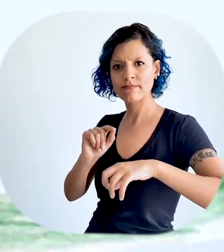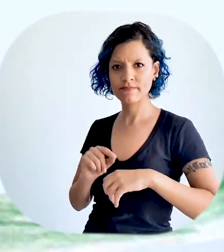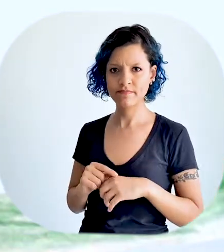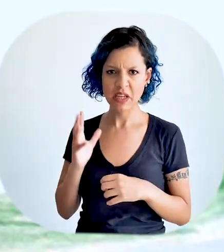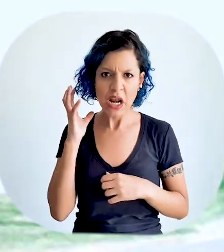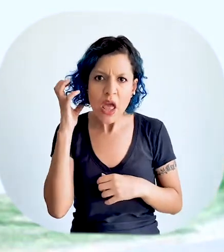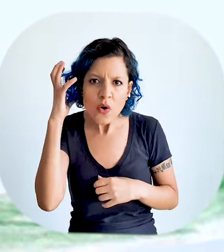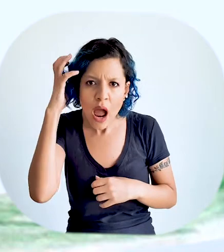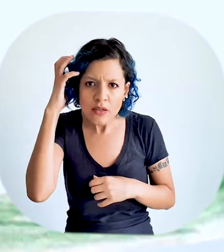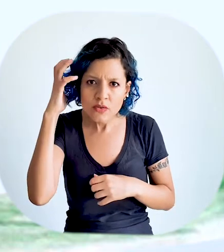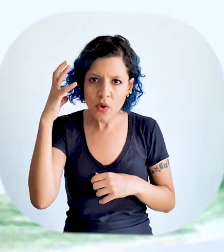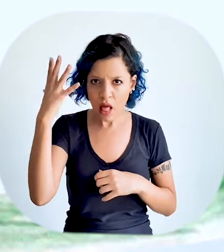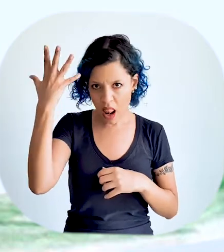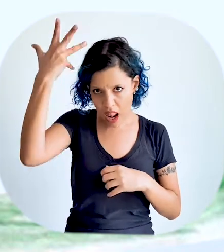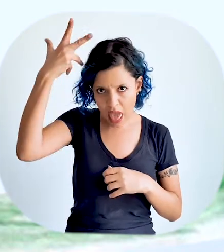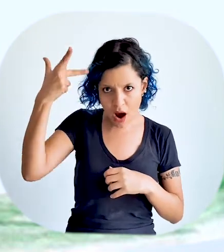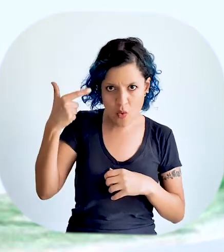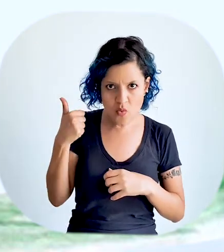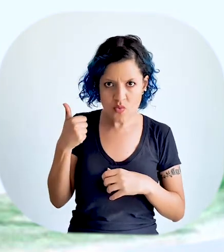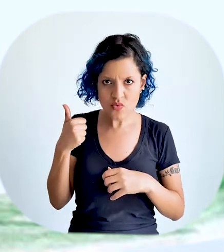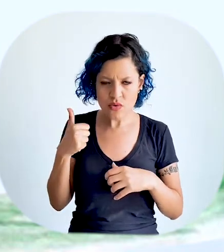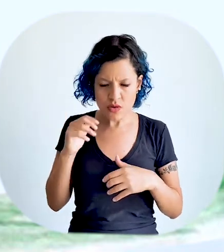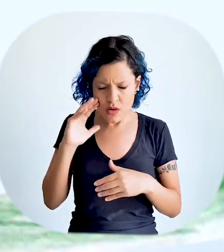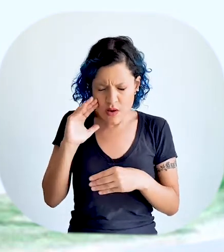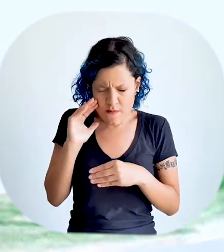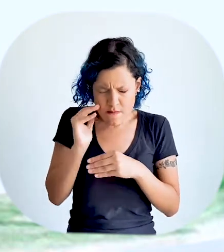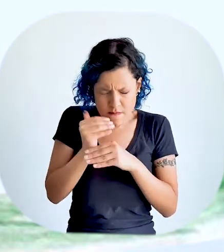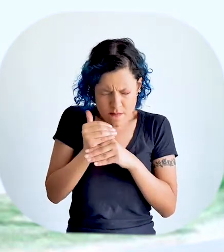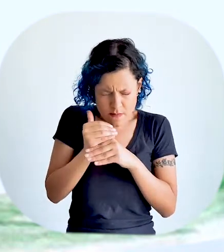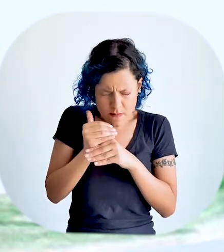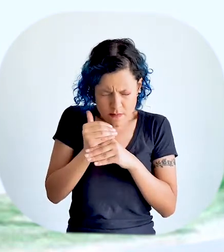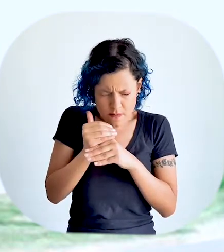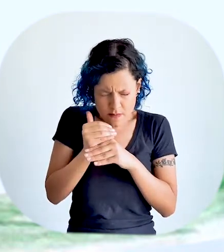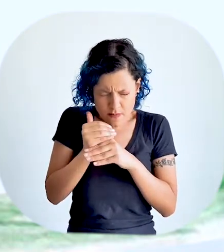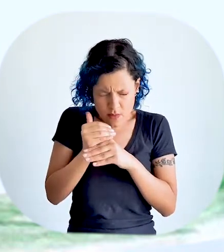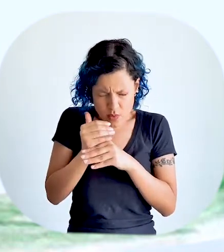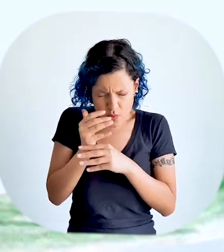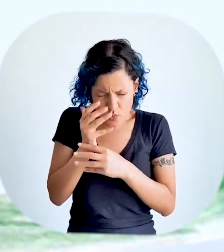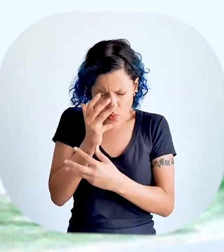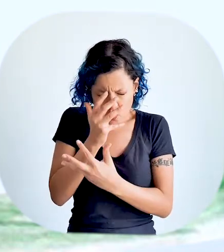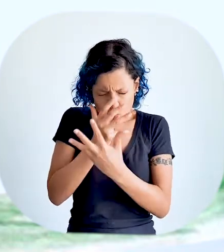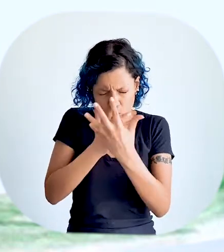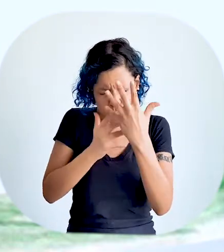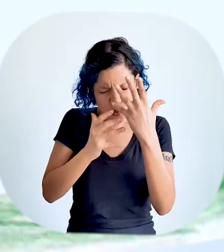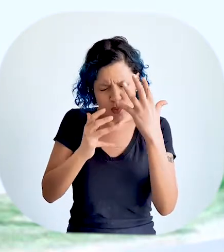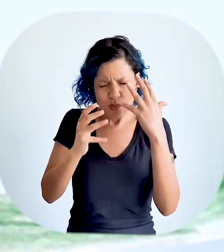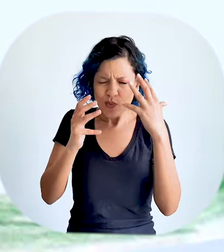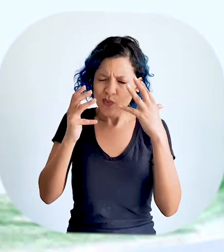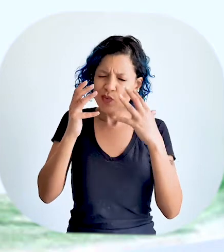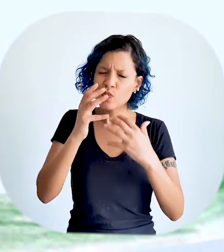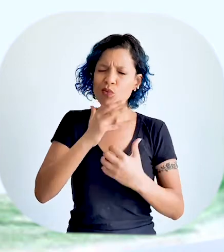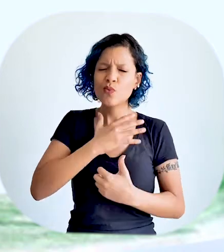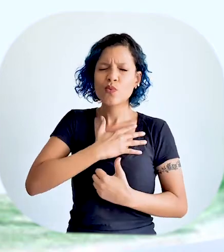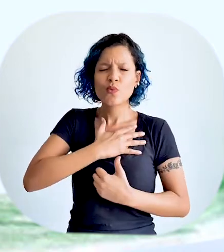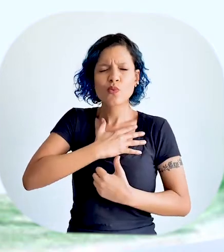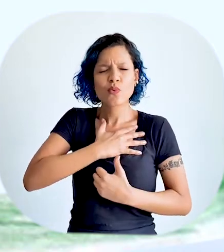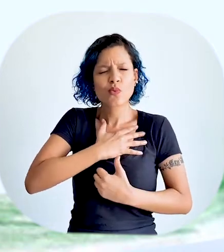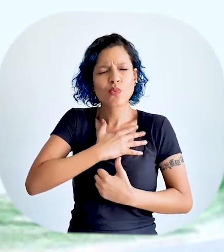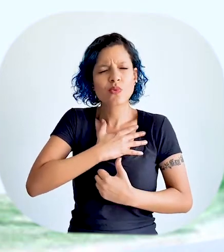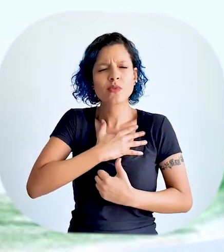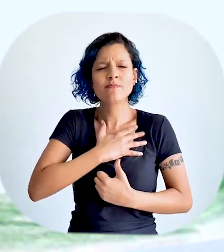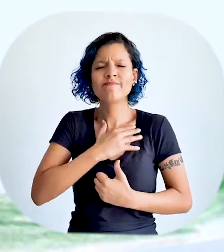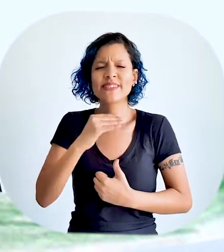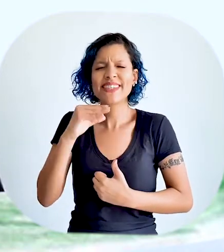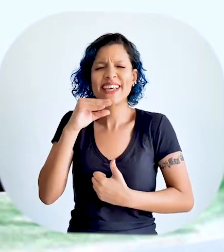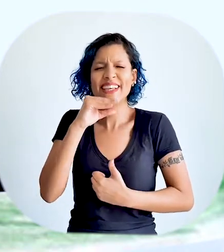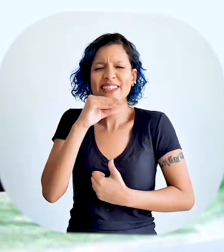Mamãe! Feche os olhos. E lá no escuro, ele sentiu acender uma luz no coração. Percorreu